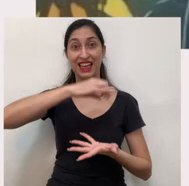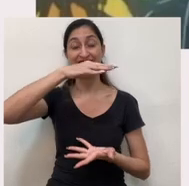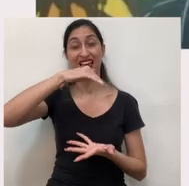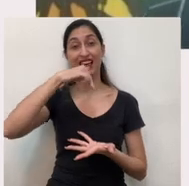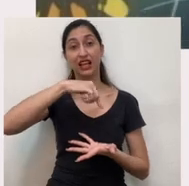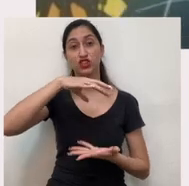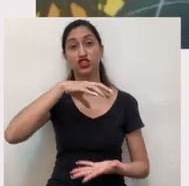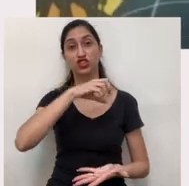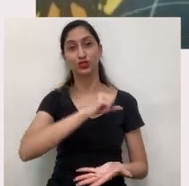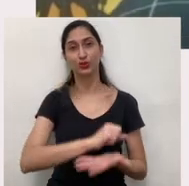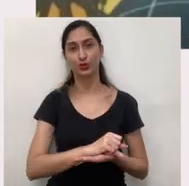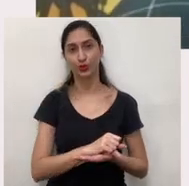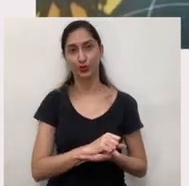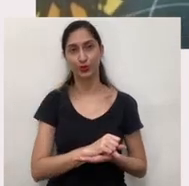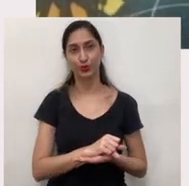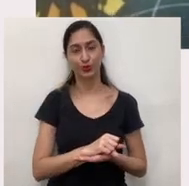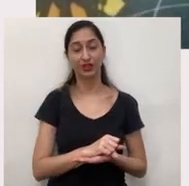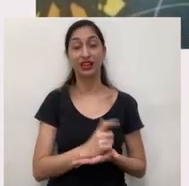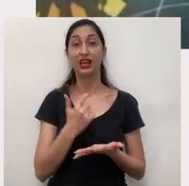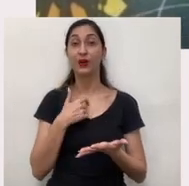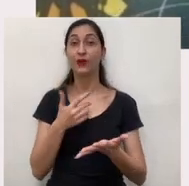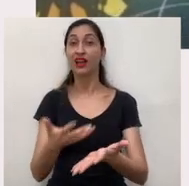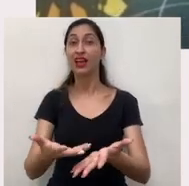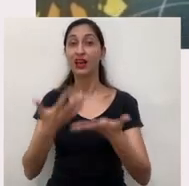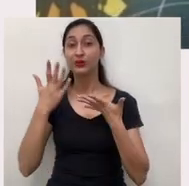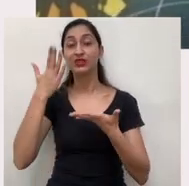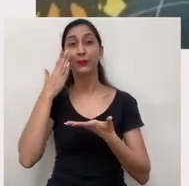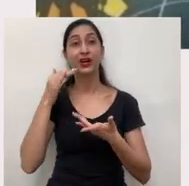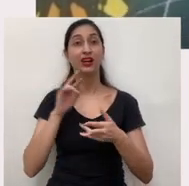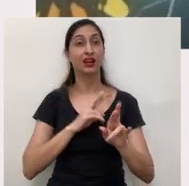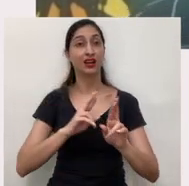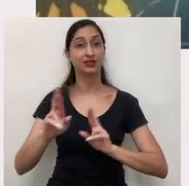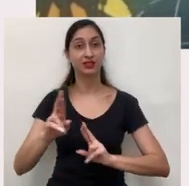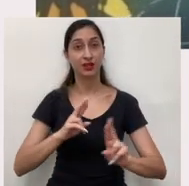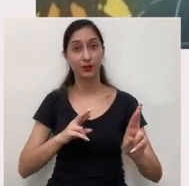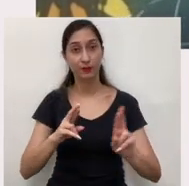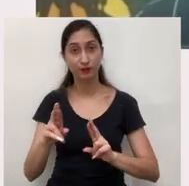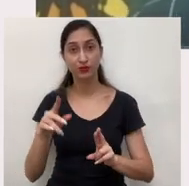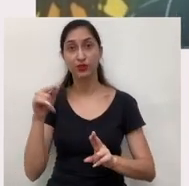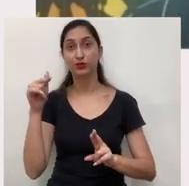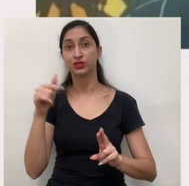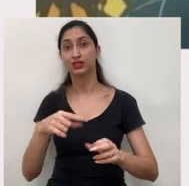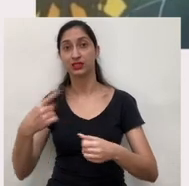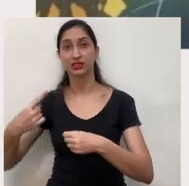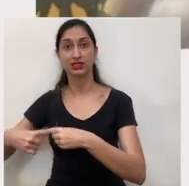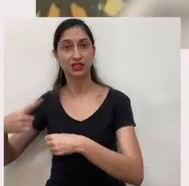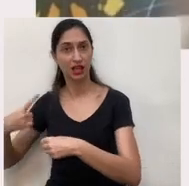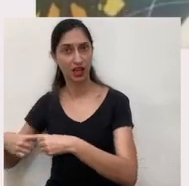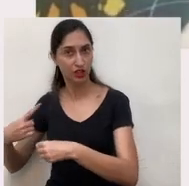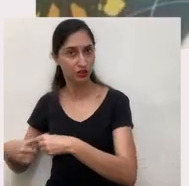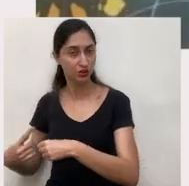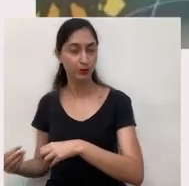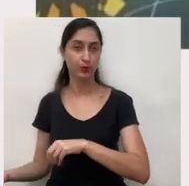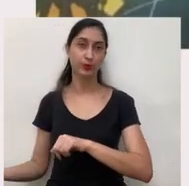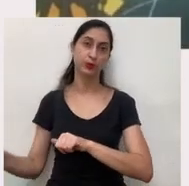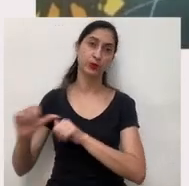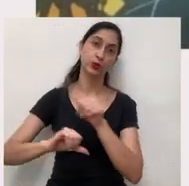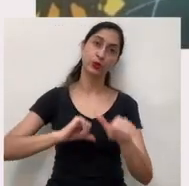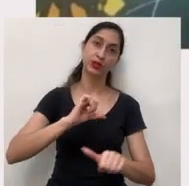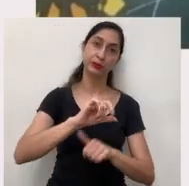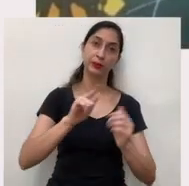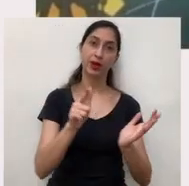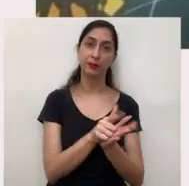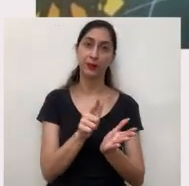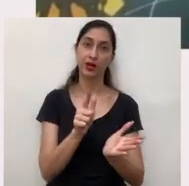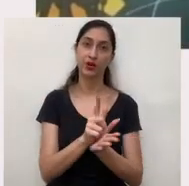você, se você pudesse comentar, eu fiquei muito curiosa com essa relação também de sair da cidade para o papel para o digital. Quando